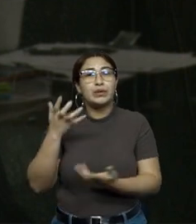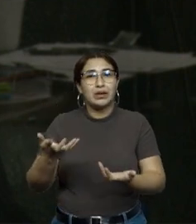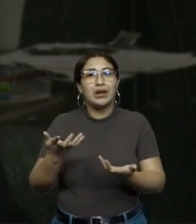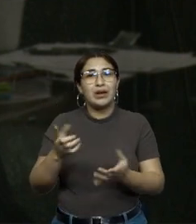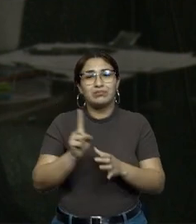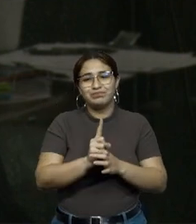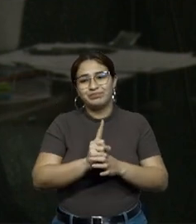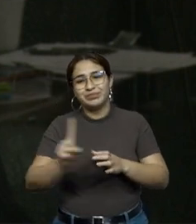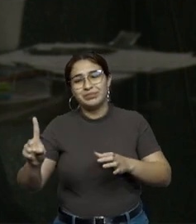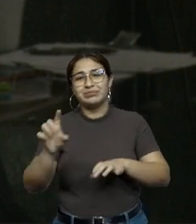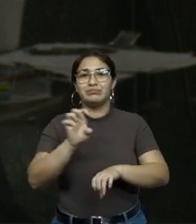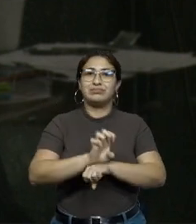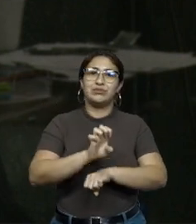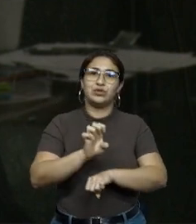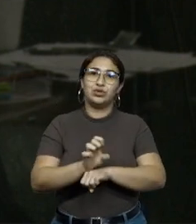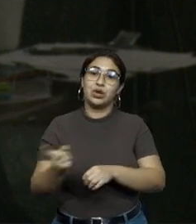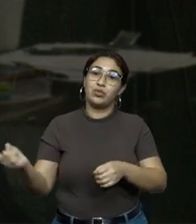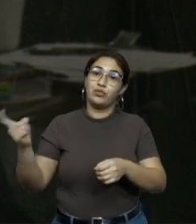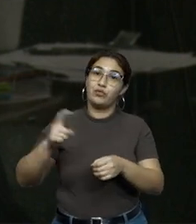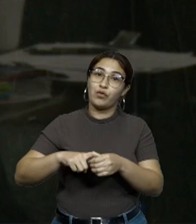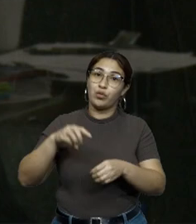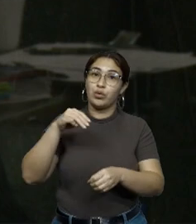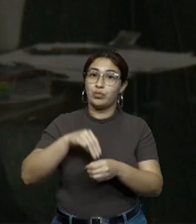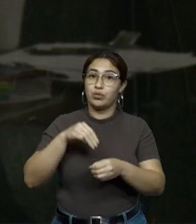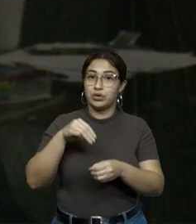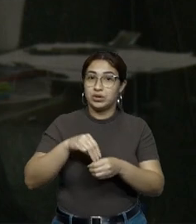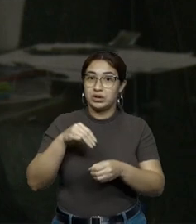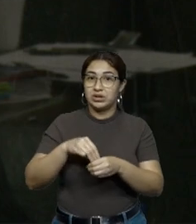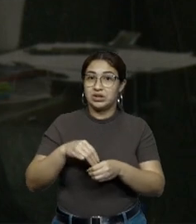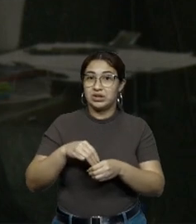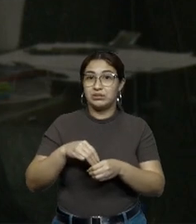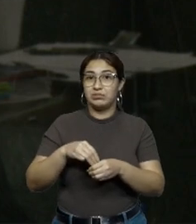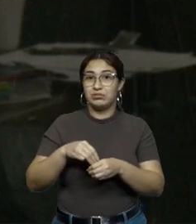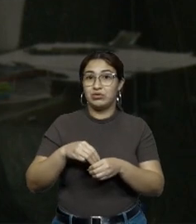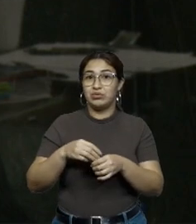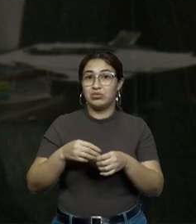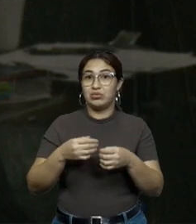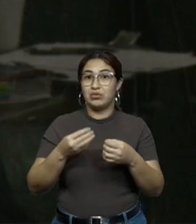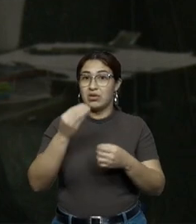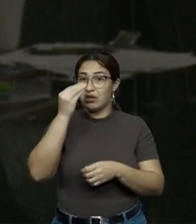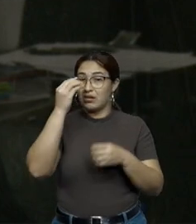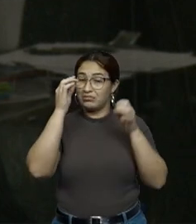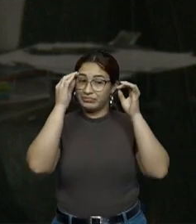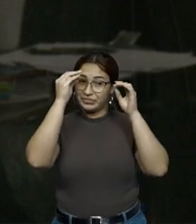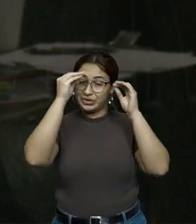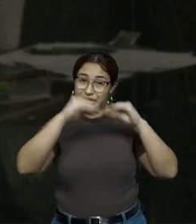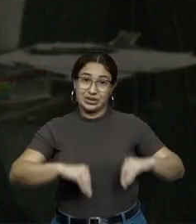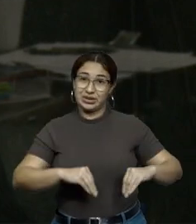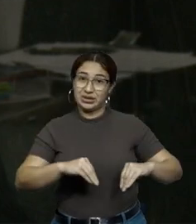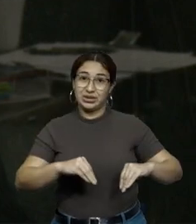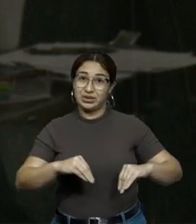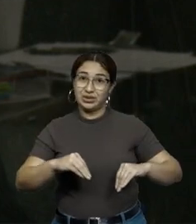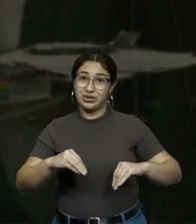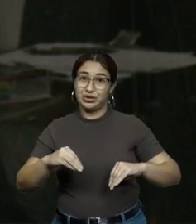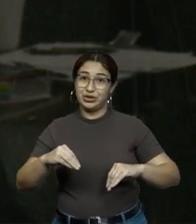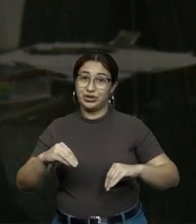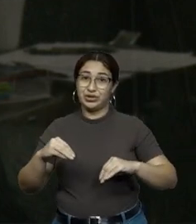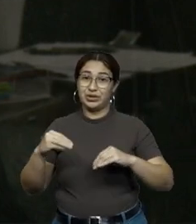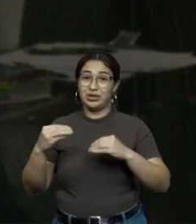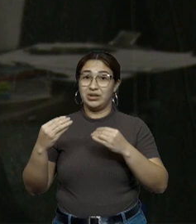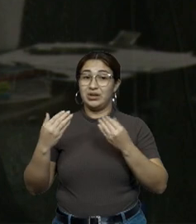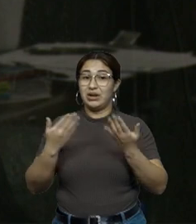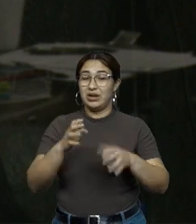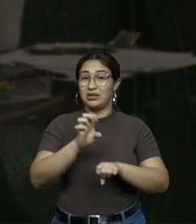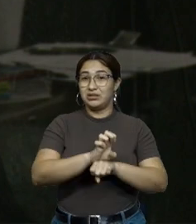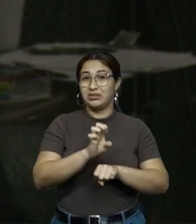estadual de Santa Catarina voltar para o município abrir mão de dinheiro para ganhar menos e ter condição de trabalho isso